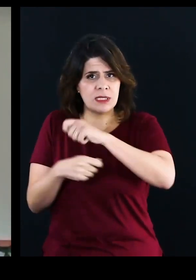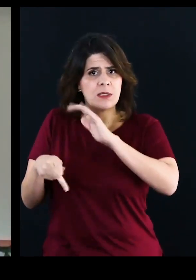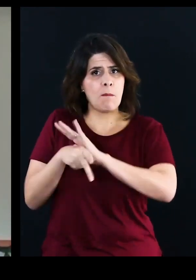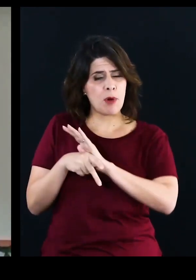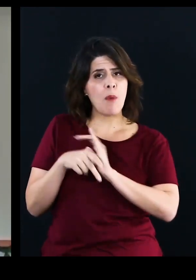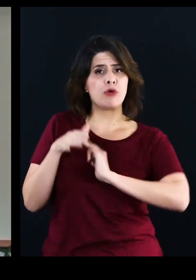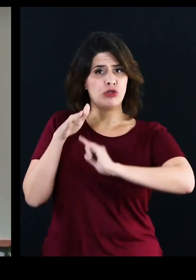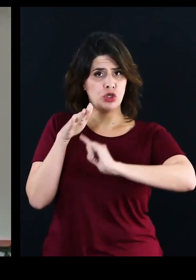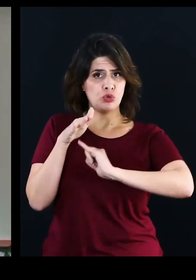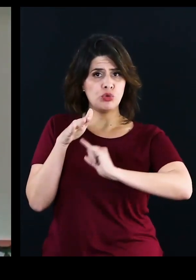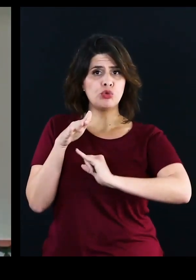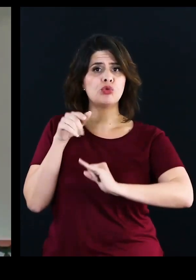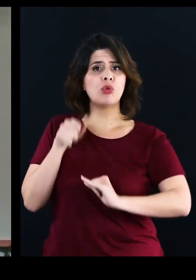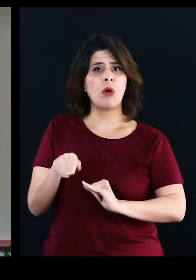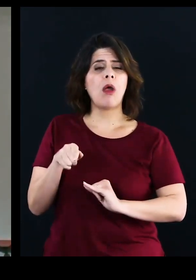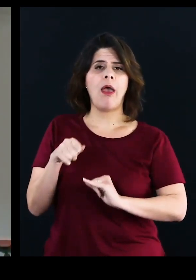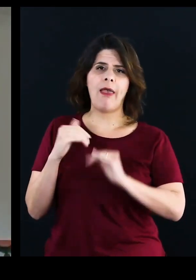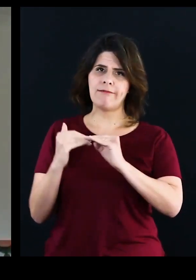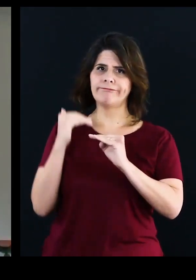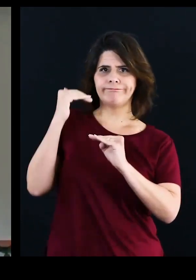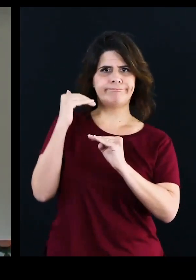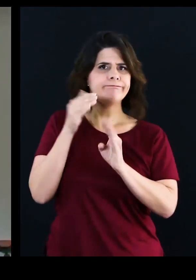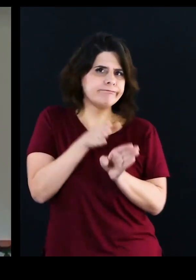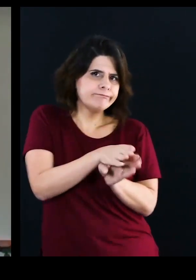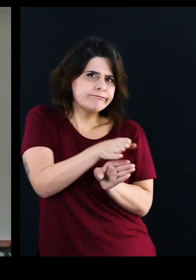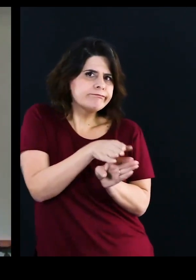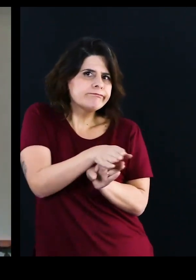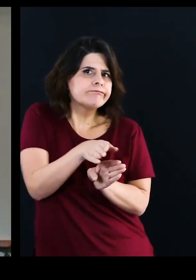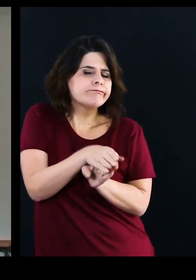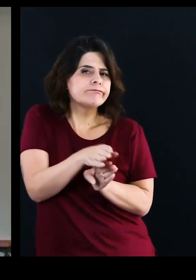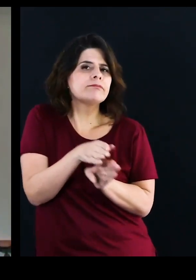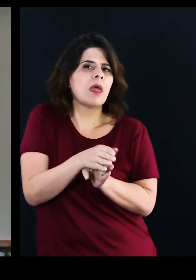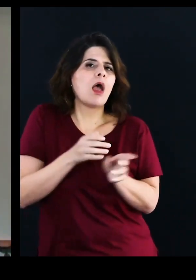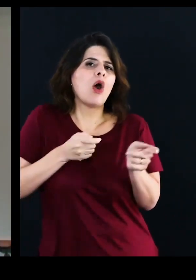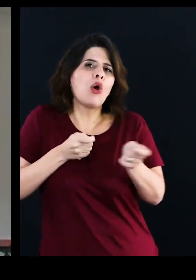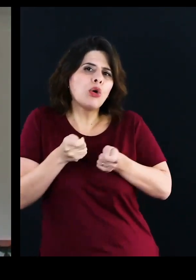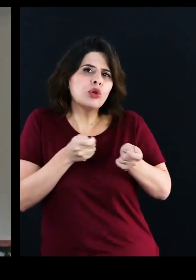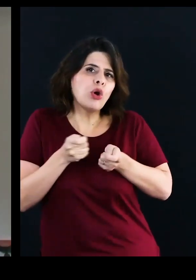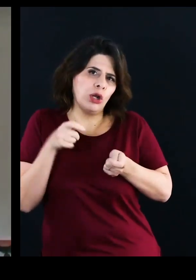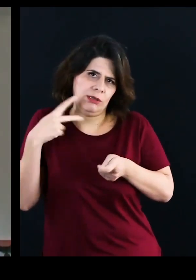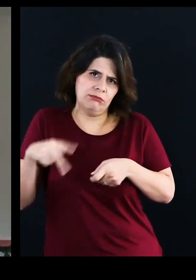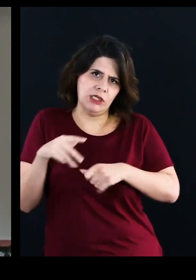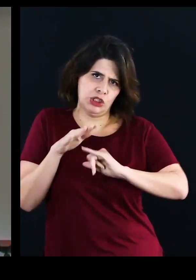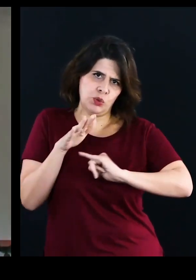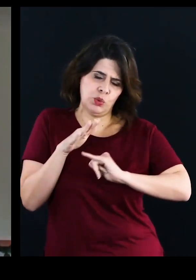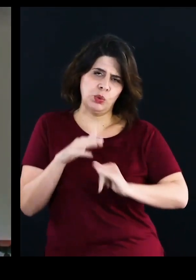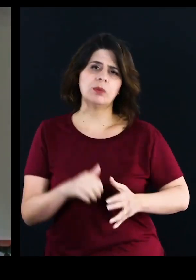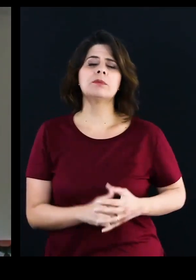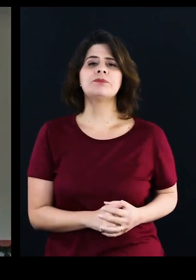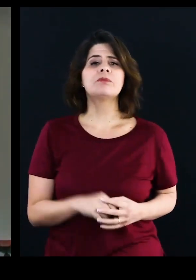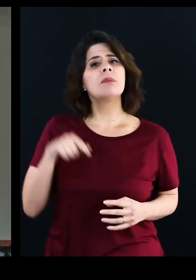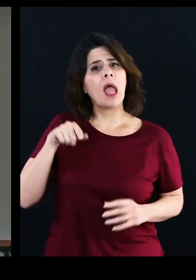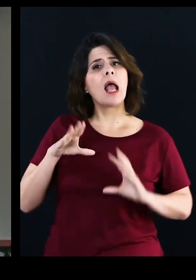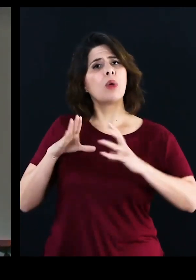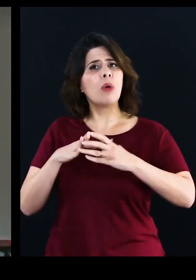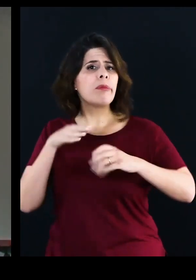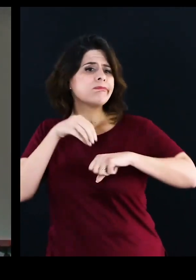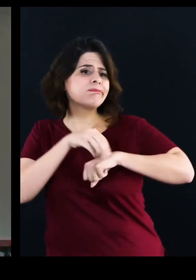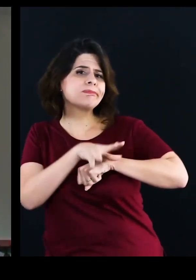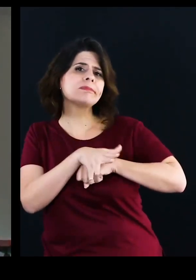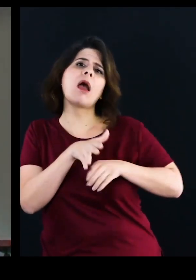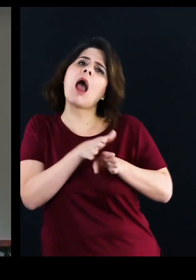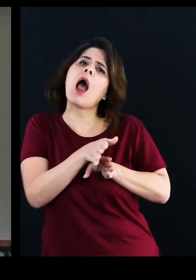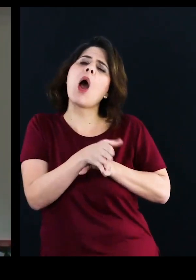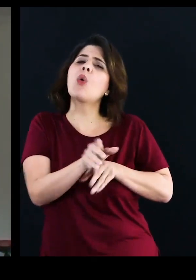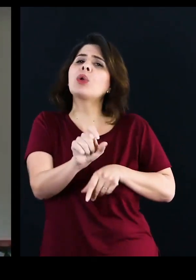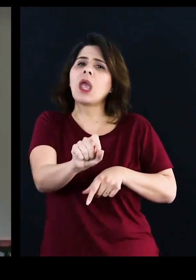instância superior de orientação e de controle do Instituto, na direção de manter a segurança